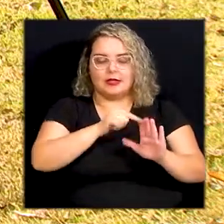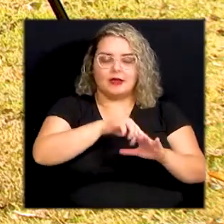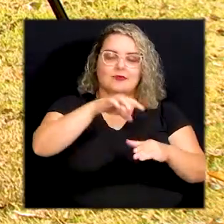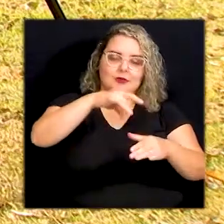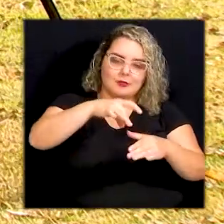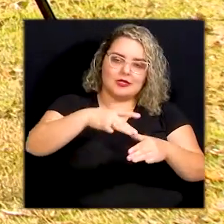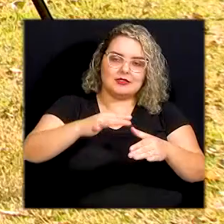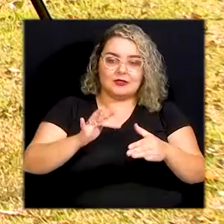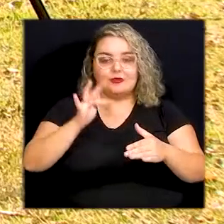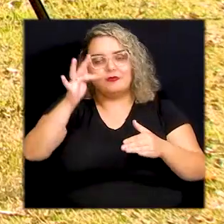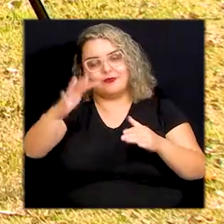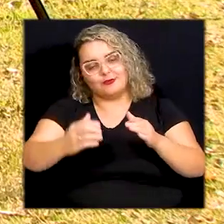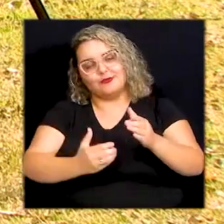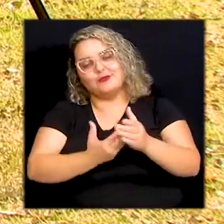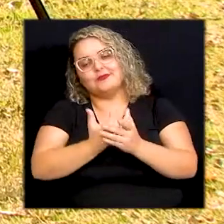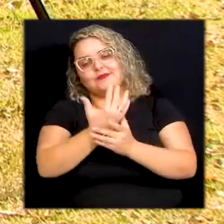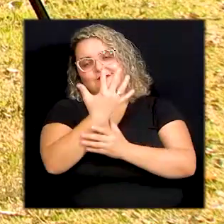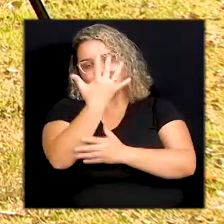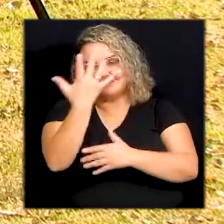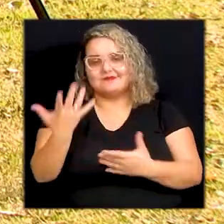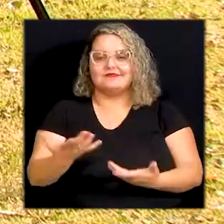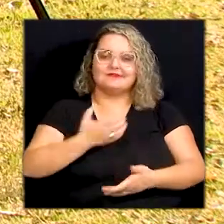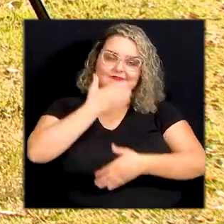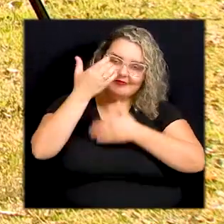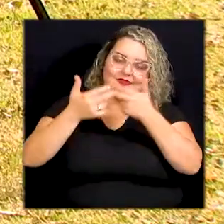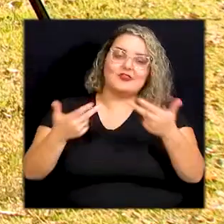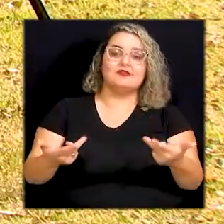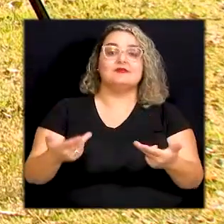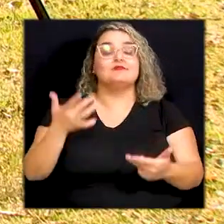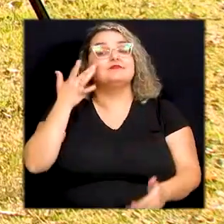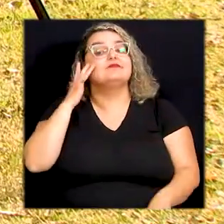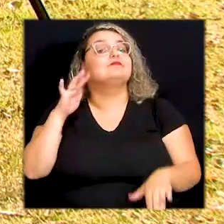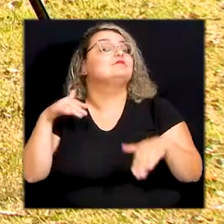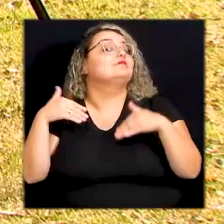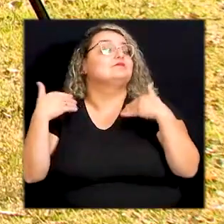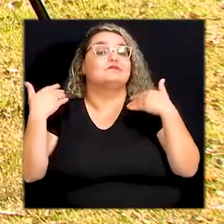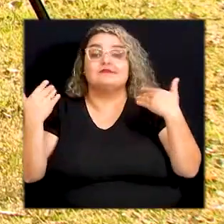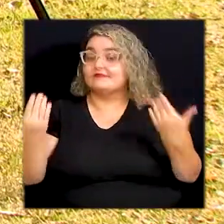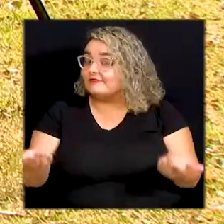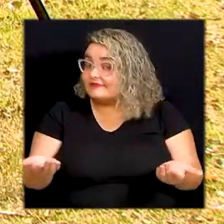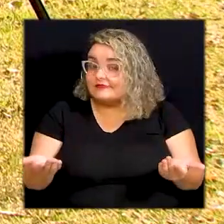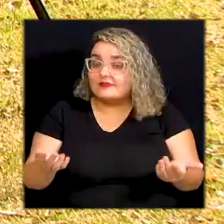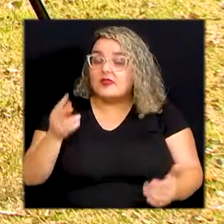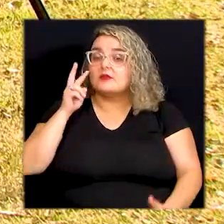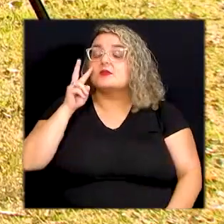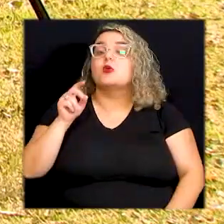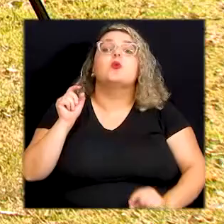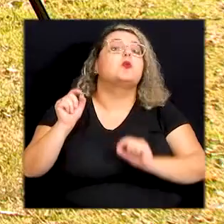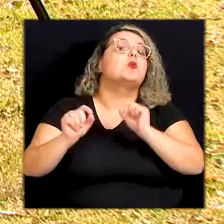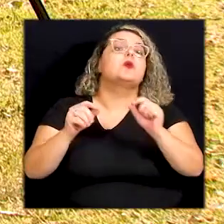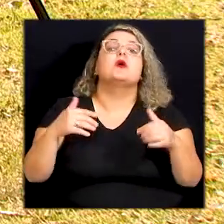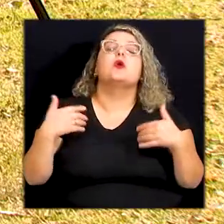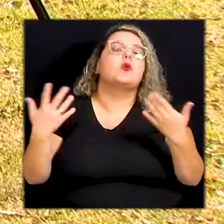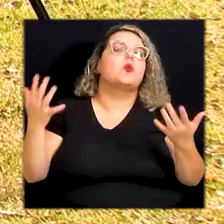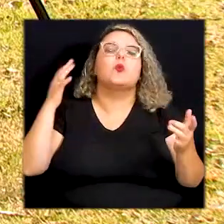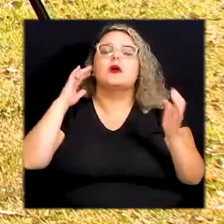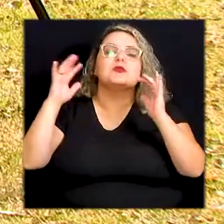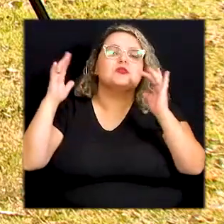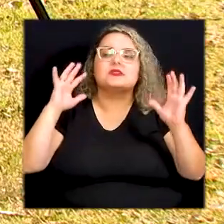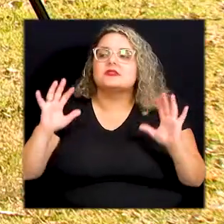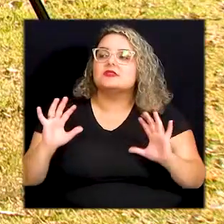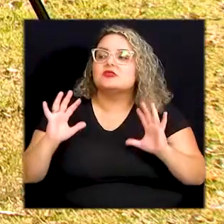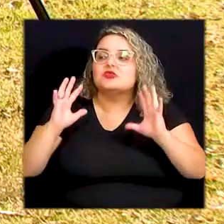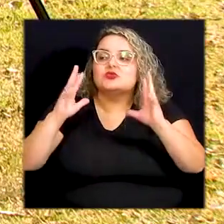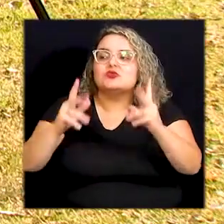A gente não sabe quando, mas um dia a gente vai ver isso aqui como o quê? Qual que é o seu sonho de ver tudo isso